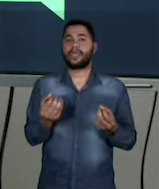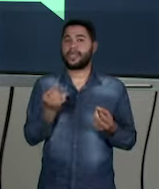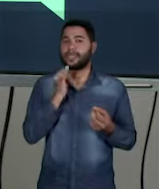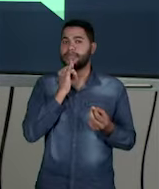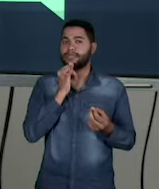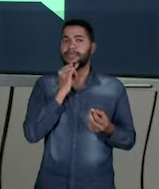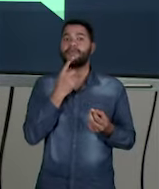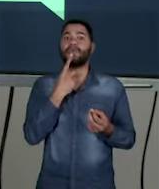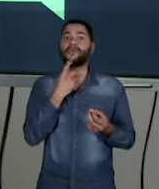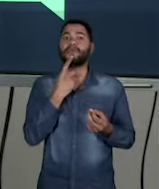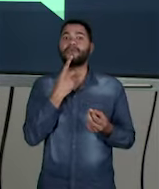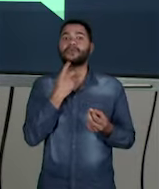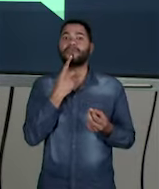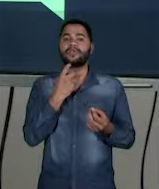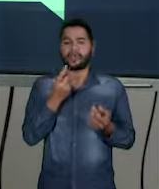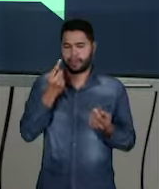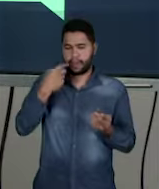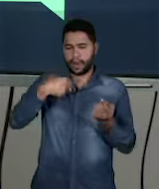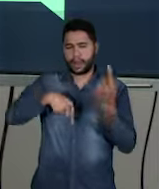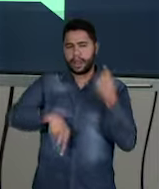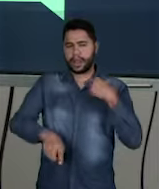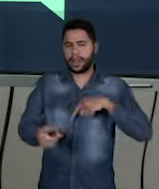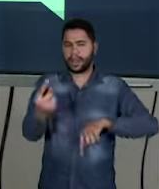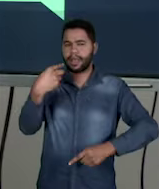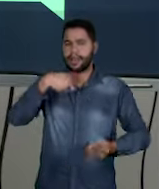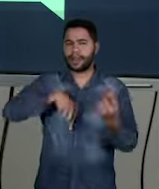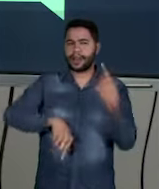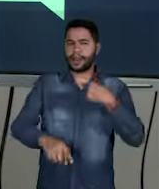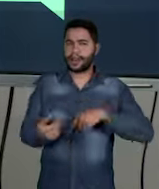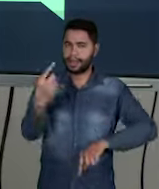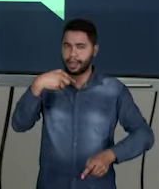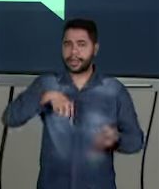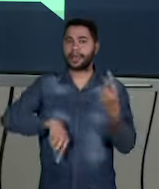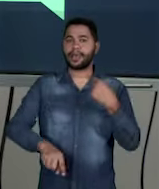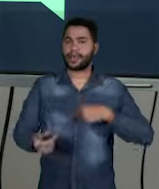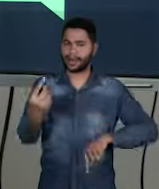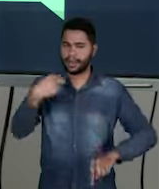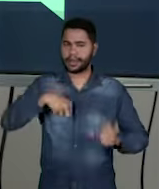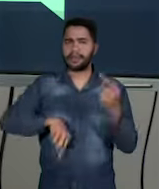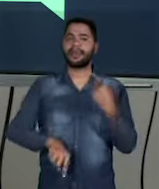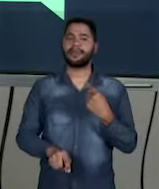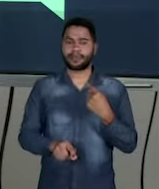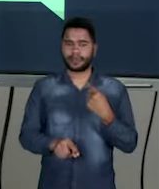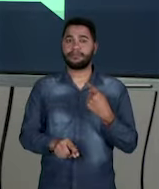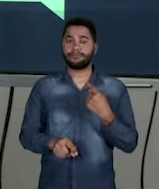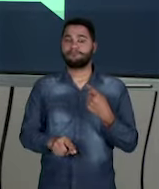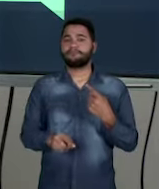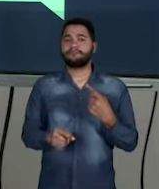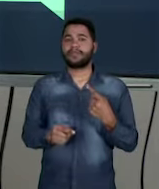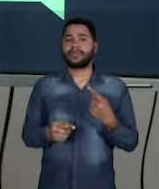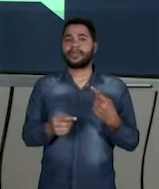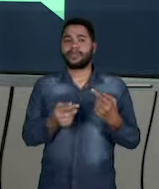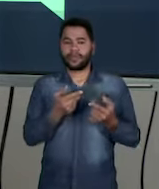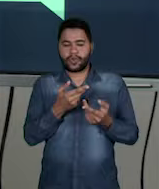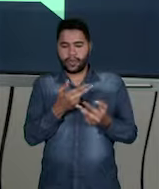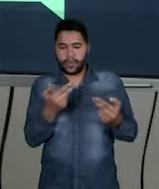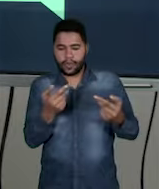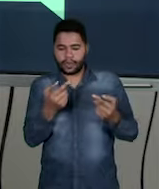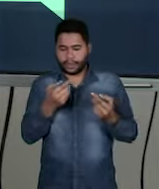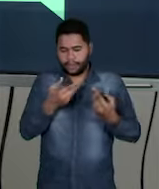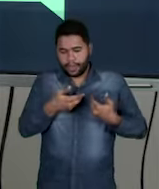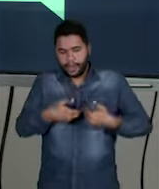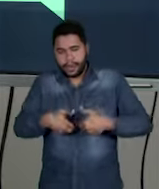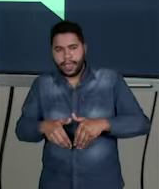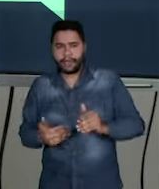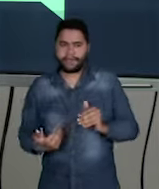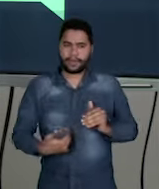o sangue, ele quem bombeia, é a nossa máquina central que vai bombear o sangue, levando todos os nutrientes